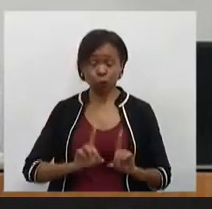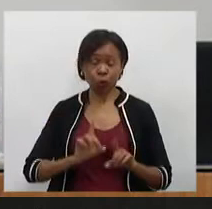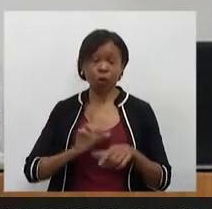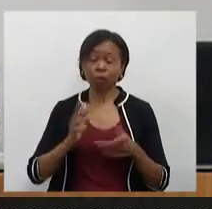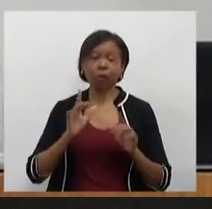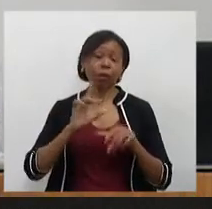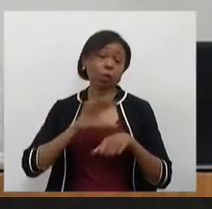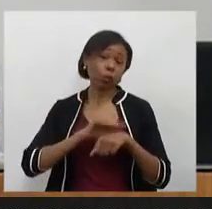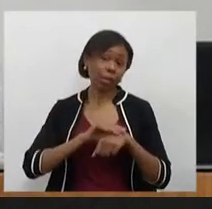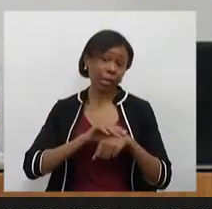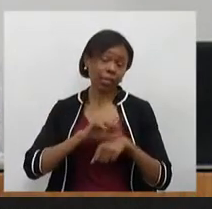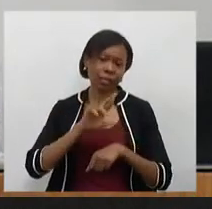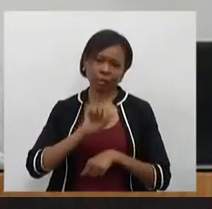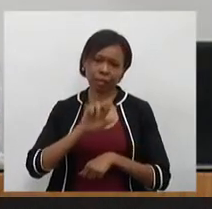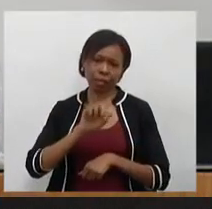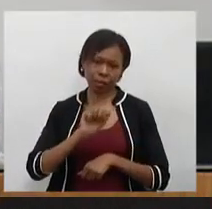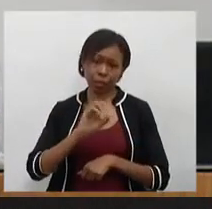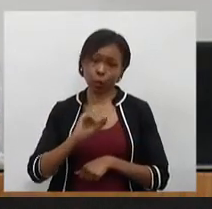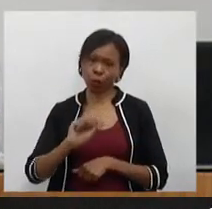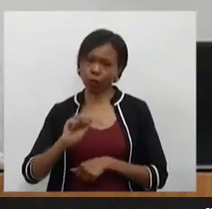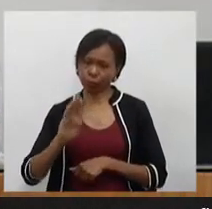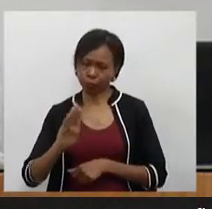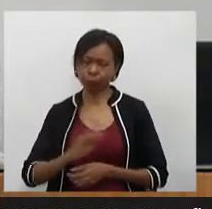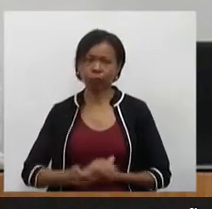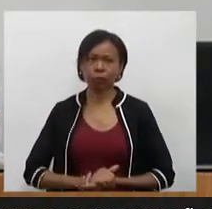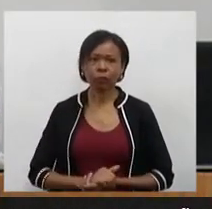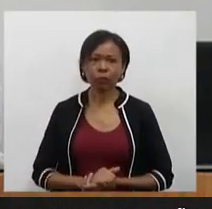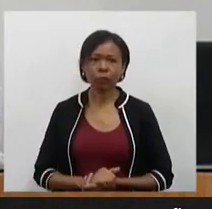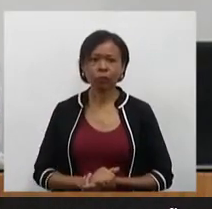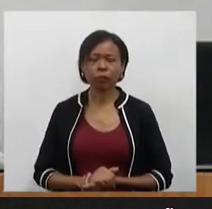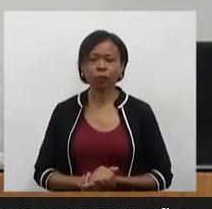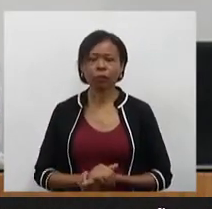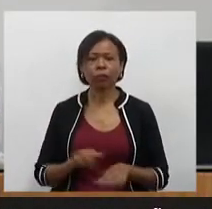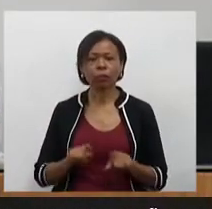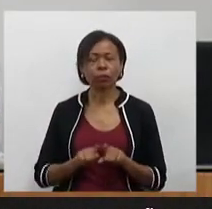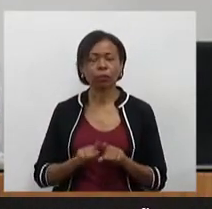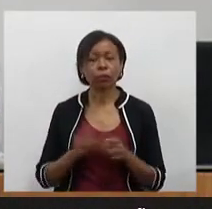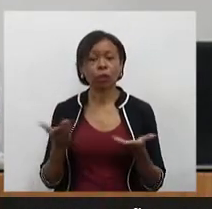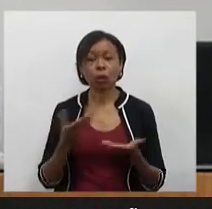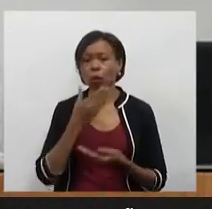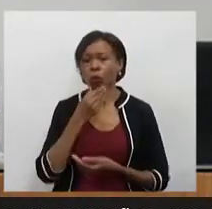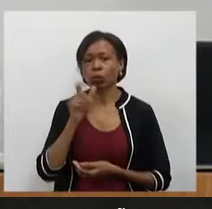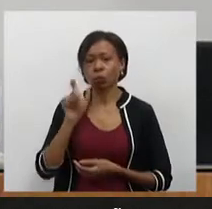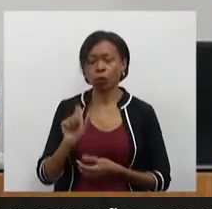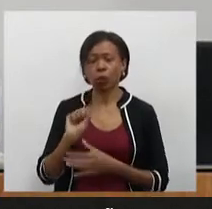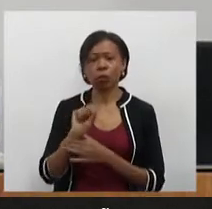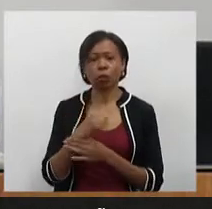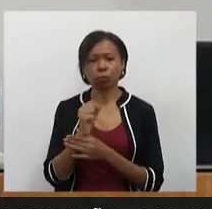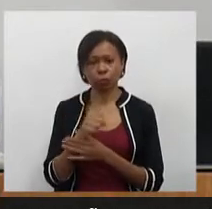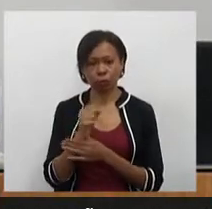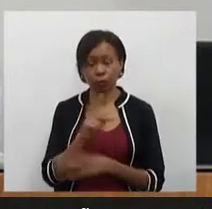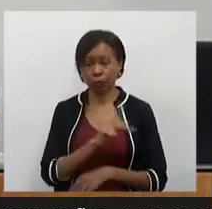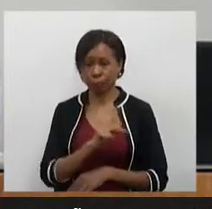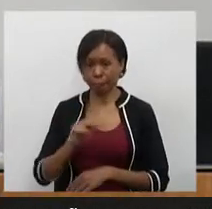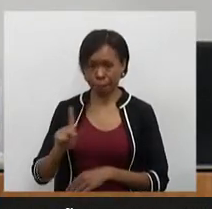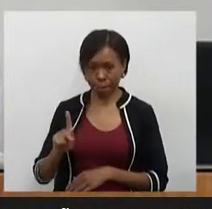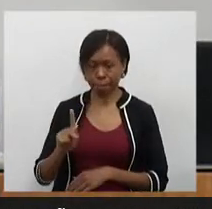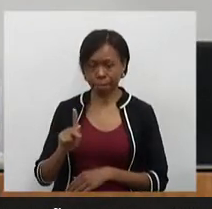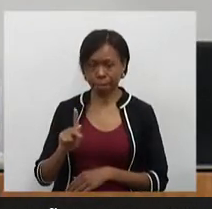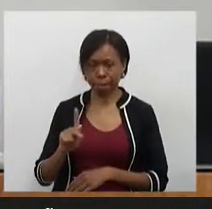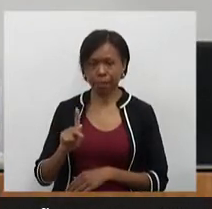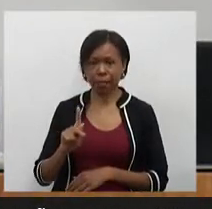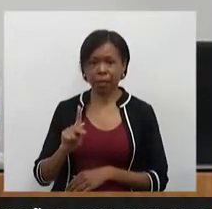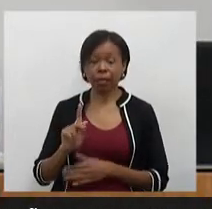o Anderson Luiz Coelho, que é presidente do Conselho Regional de Fisioterapia e Terapia Ocupacional de Minas